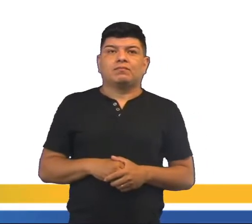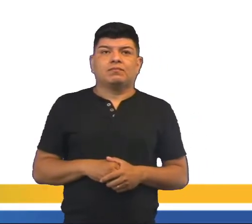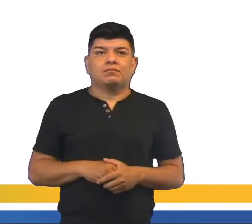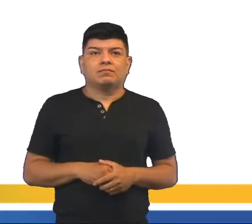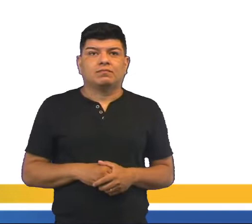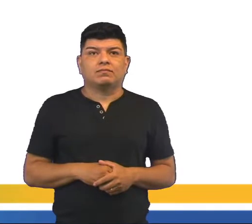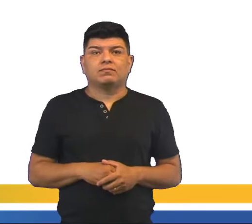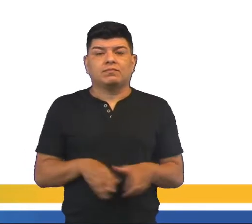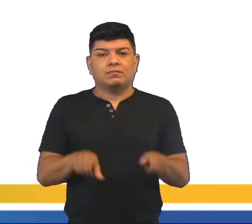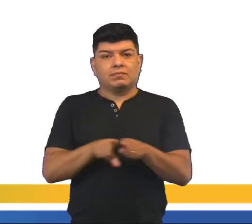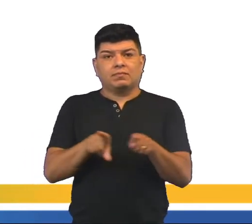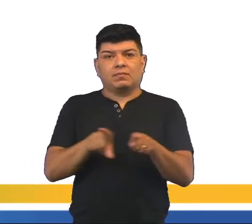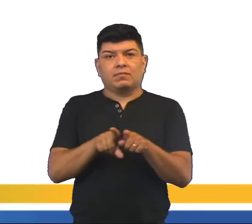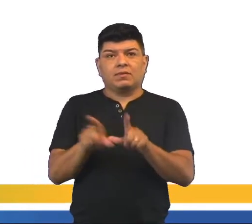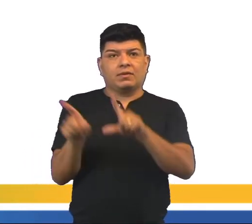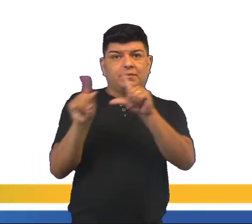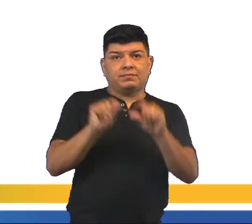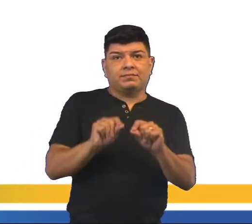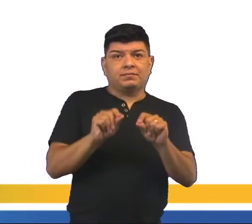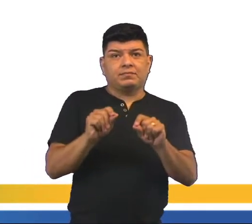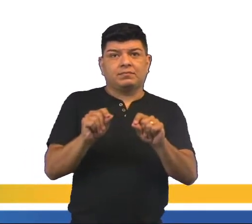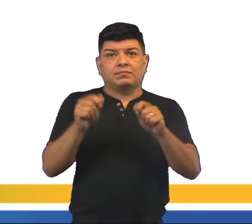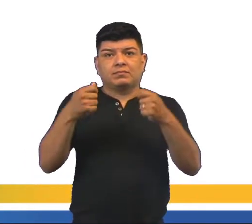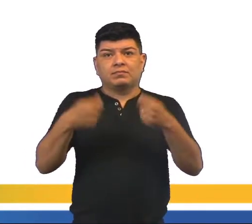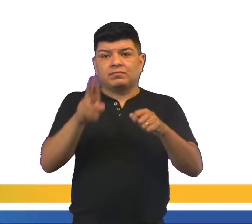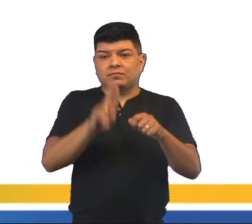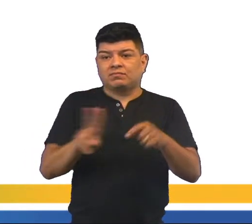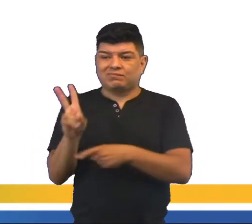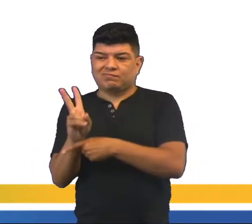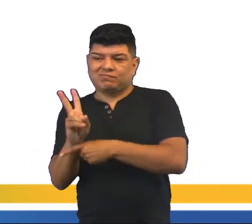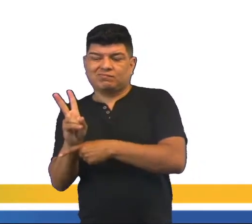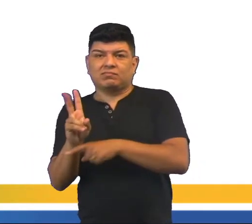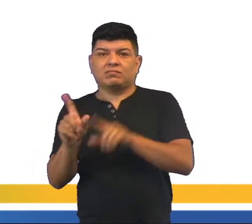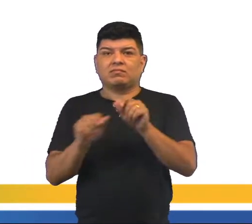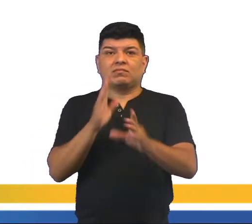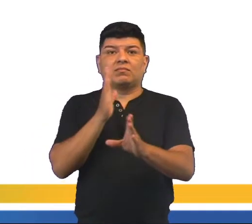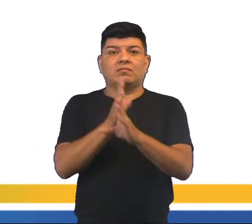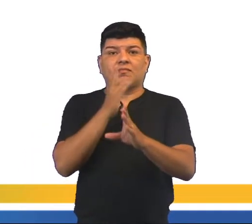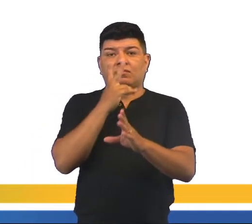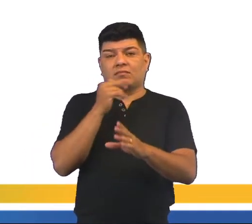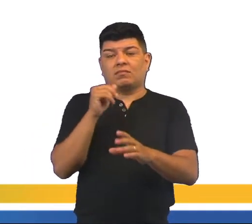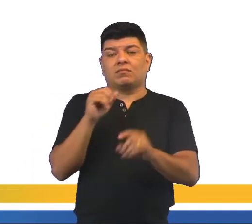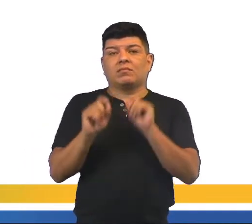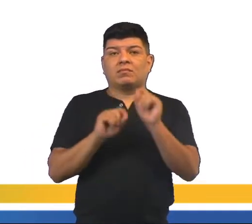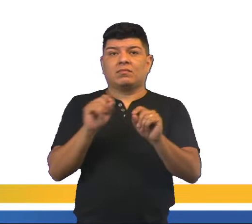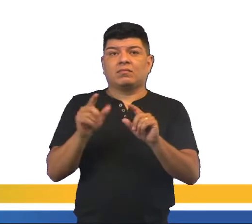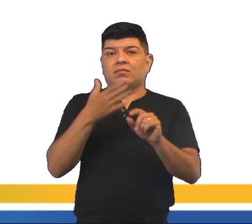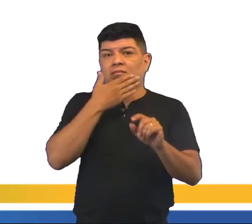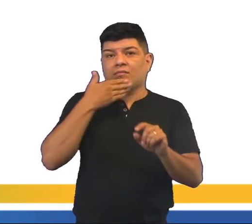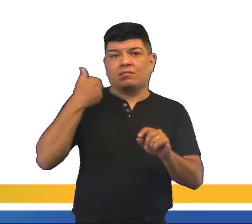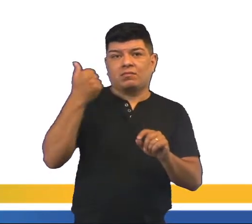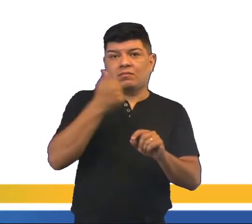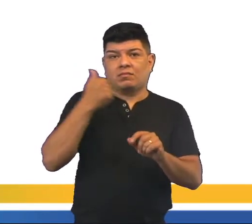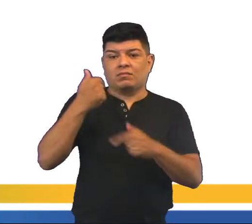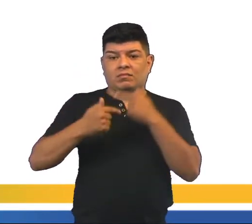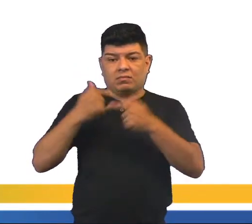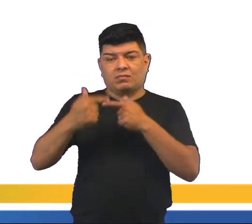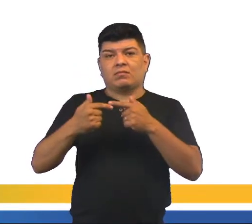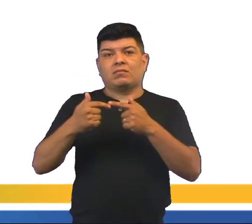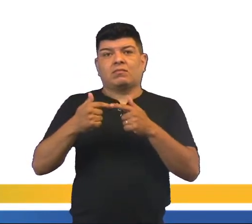E também há a menor necessidade de utilização de agrotóxicos nas lavouras em razão da melhoria genética das